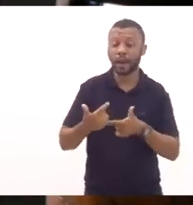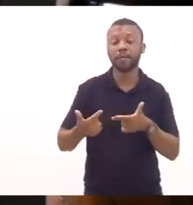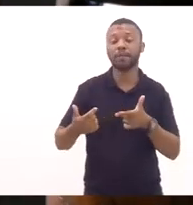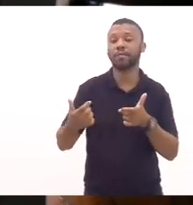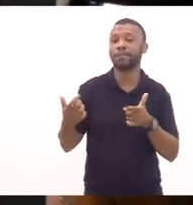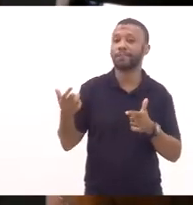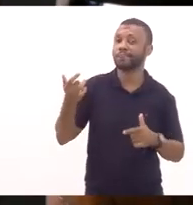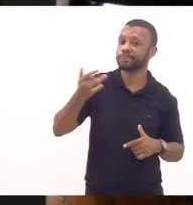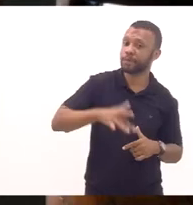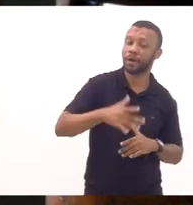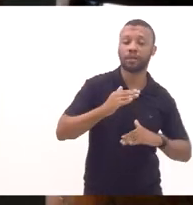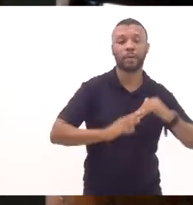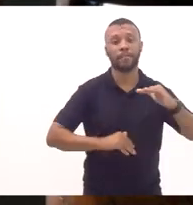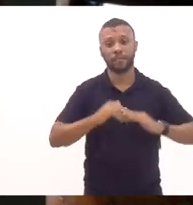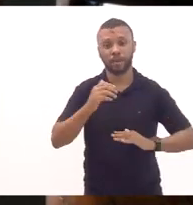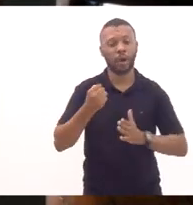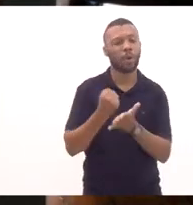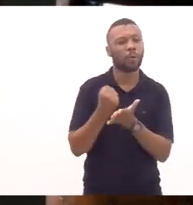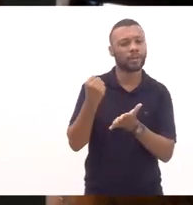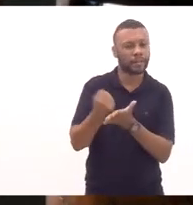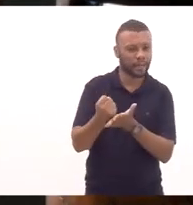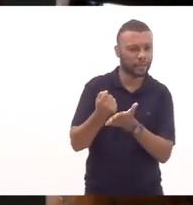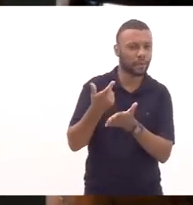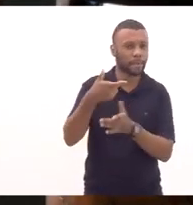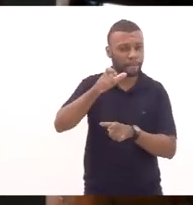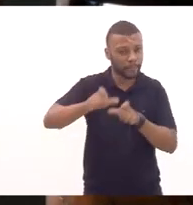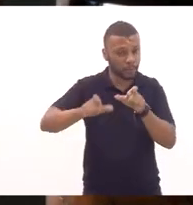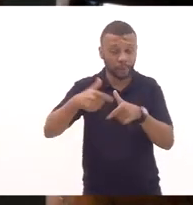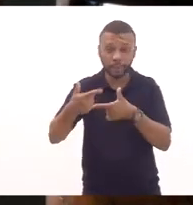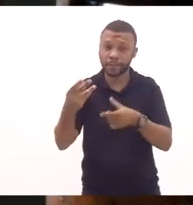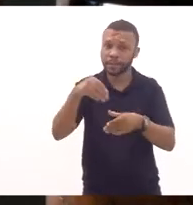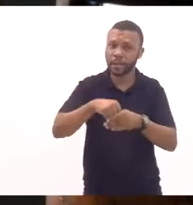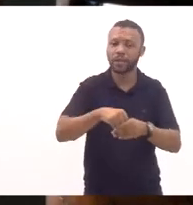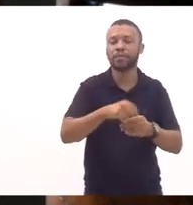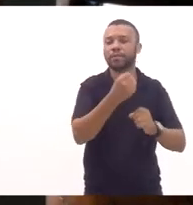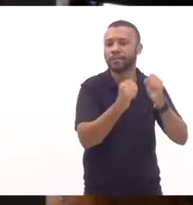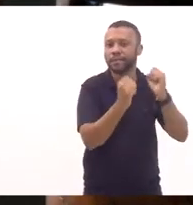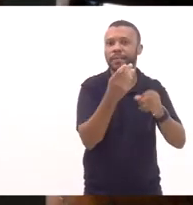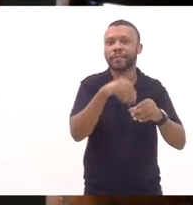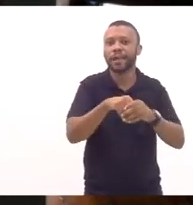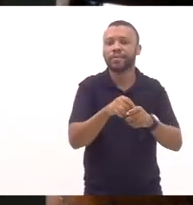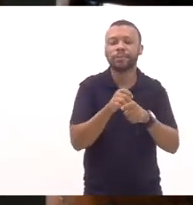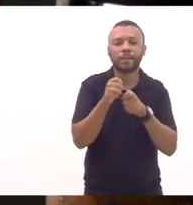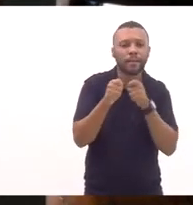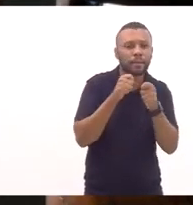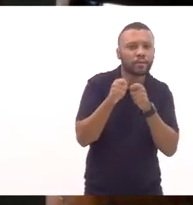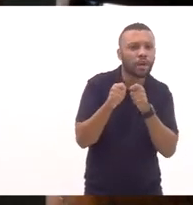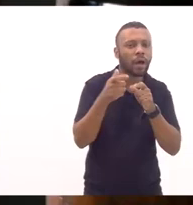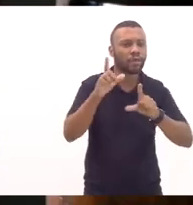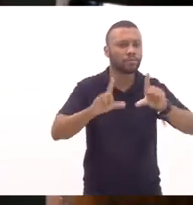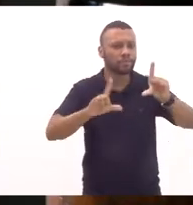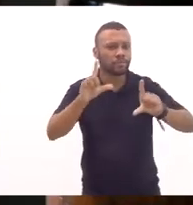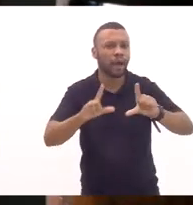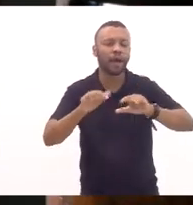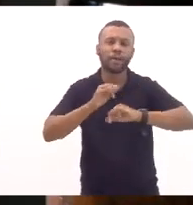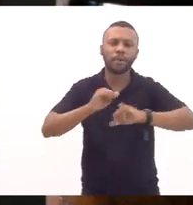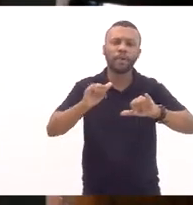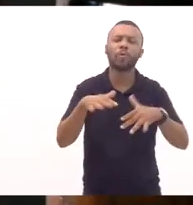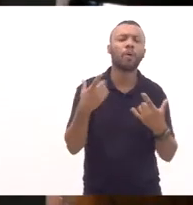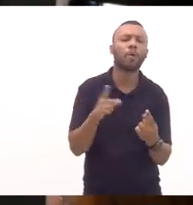contratam pessoas de forma irregular para trabalhar nesses eventos, nas emissoras, nos comerciais e no merchandising. Para